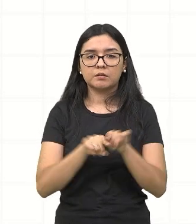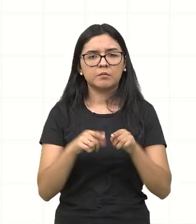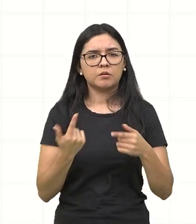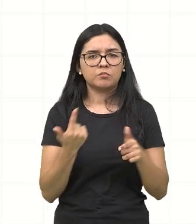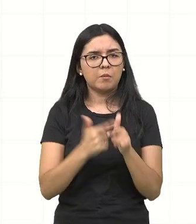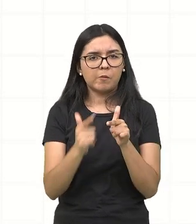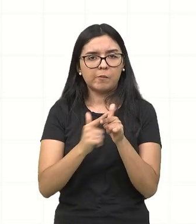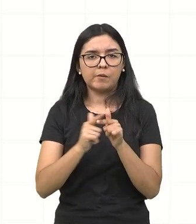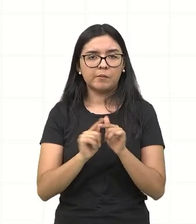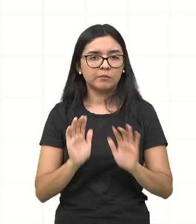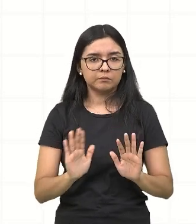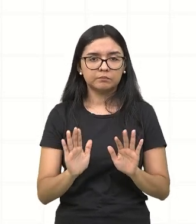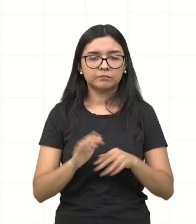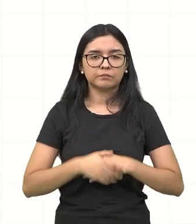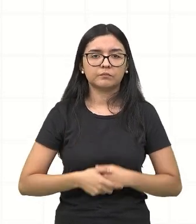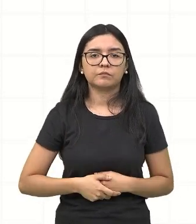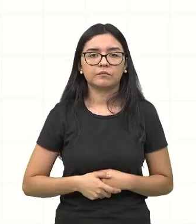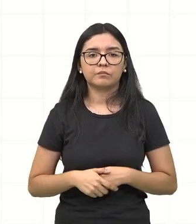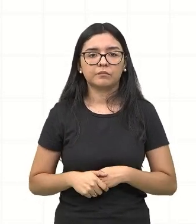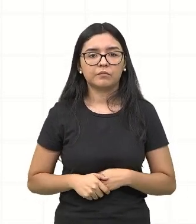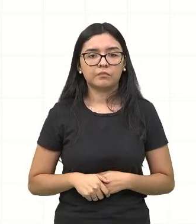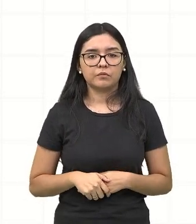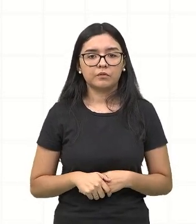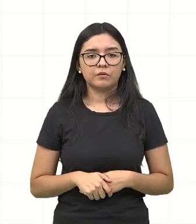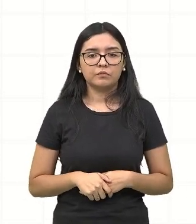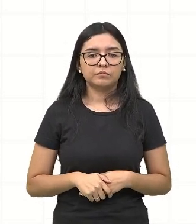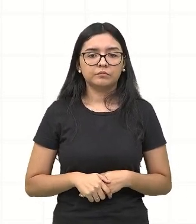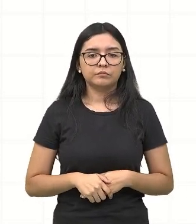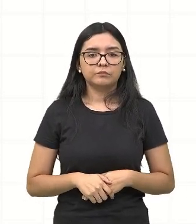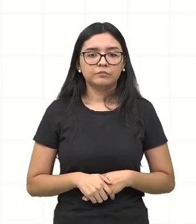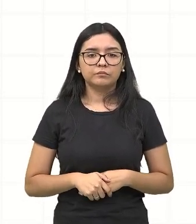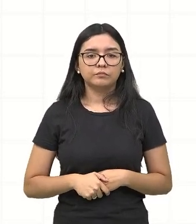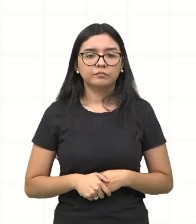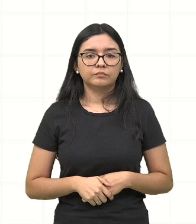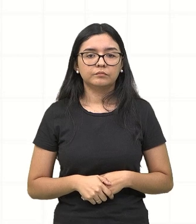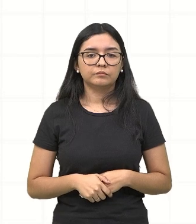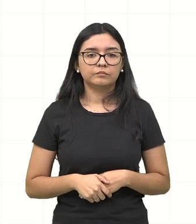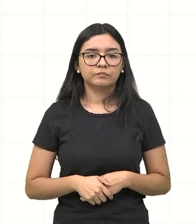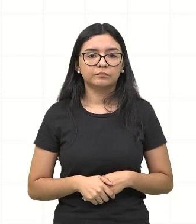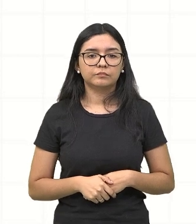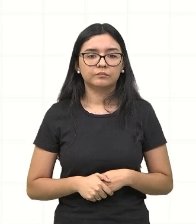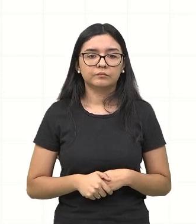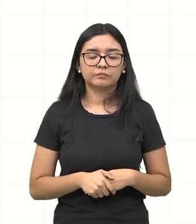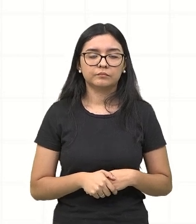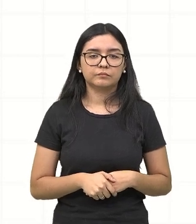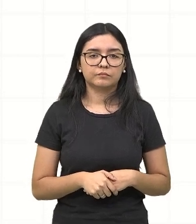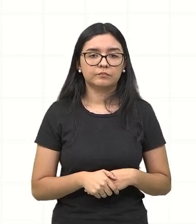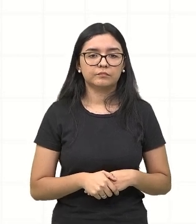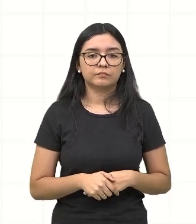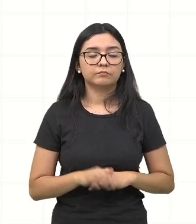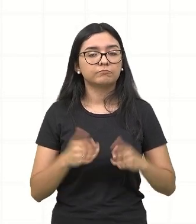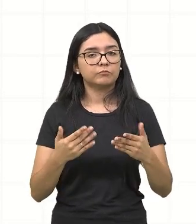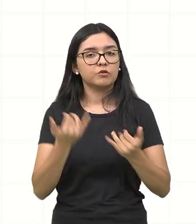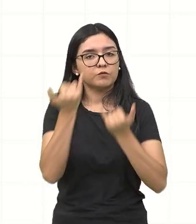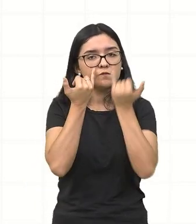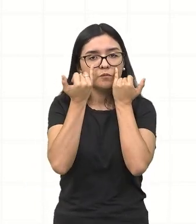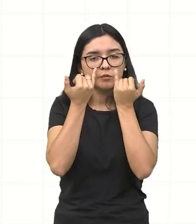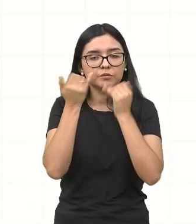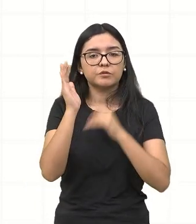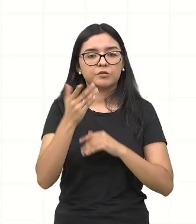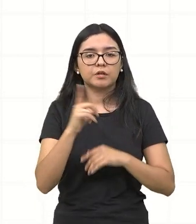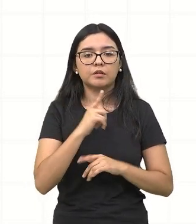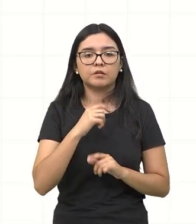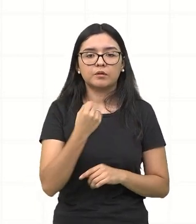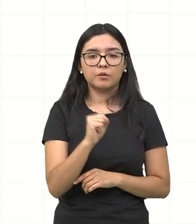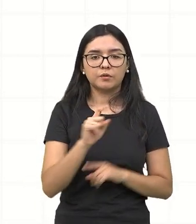problema nenhum, tá? Aqui também não teria problema nenhum, mas... Dito isto, nós temos aí 8